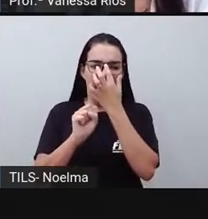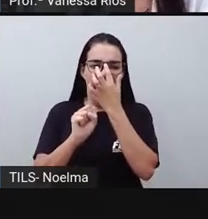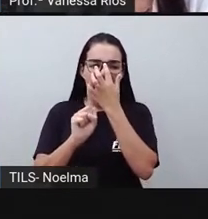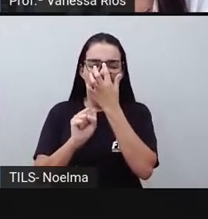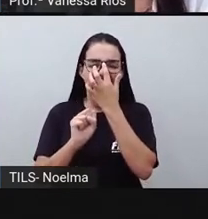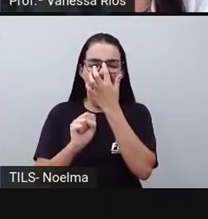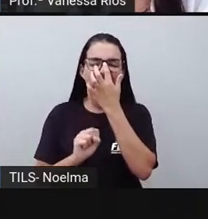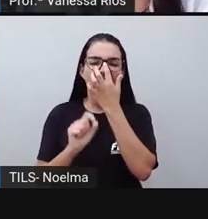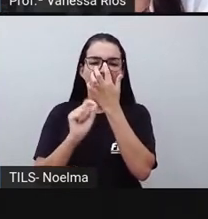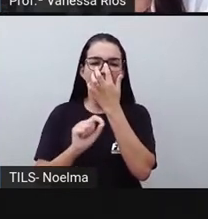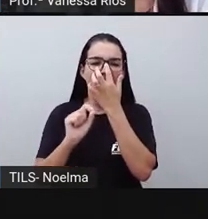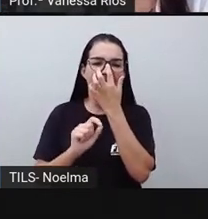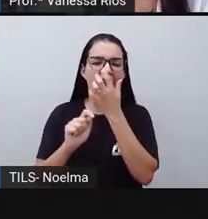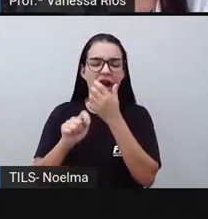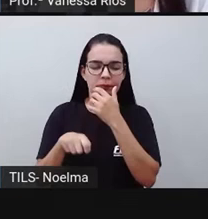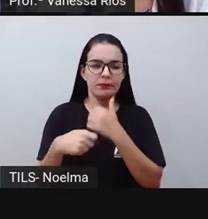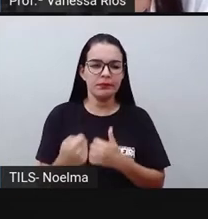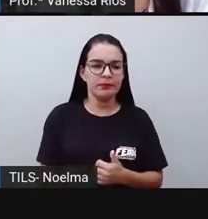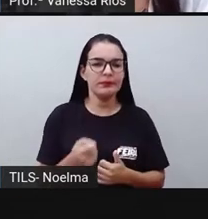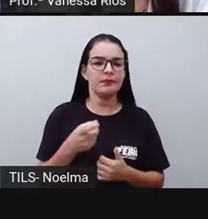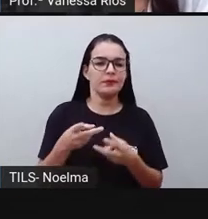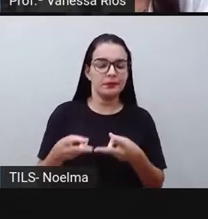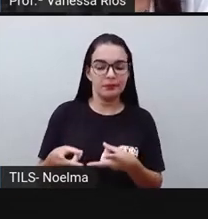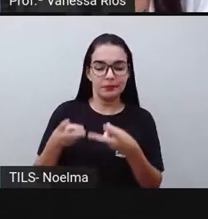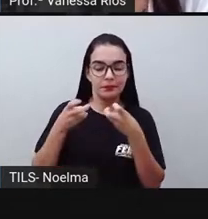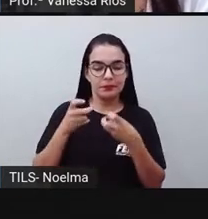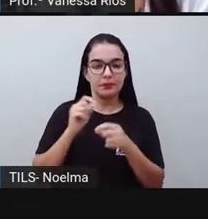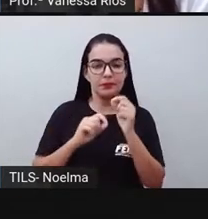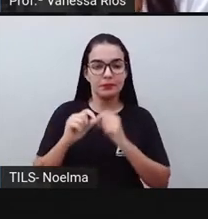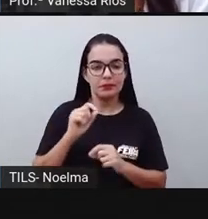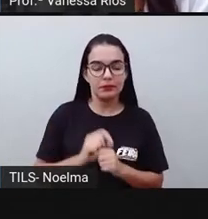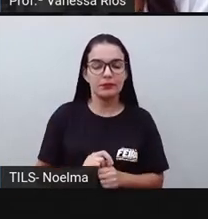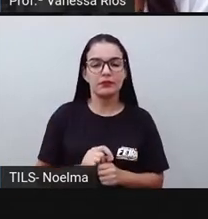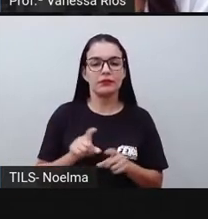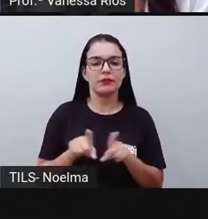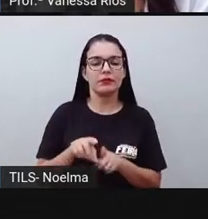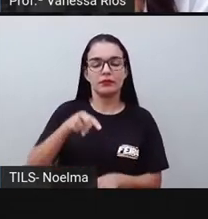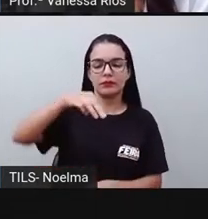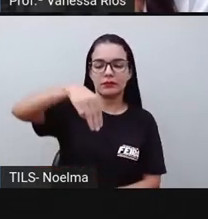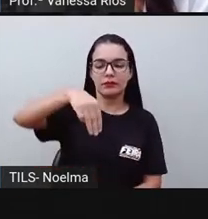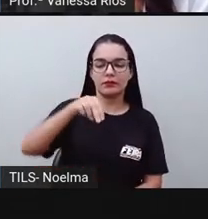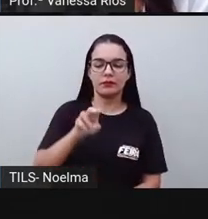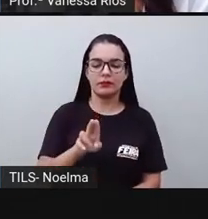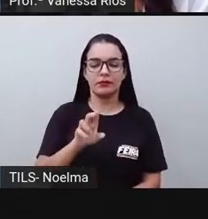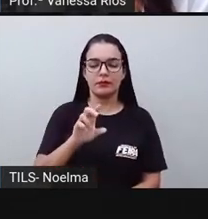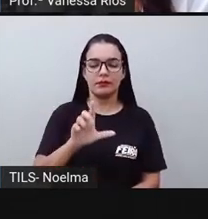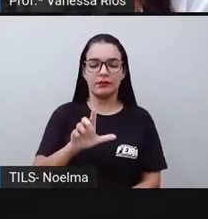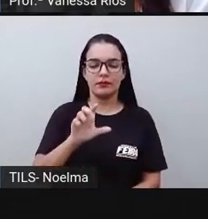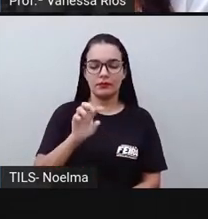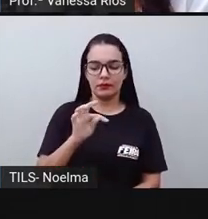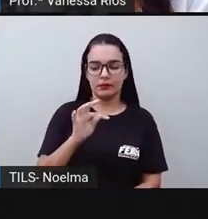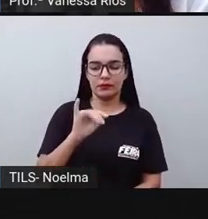que nos permite que nós aí desenvolvamos e identificamos também aí a